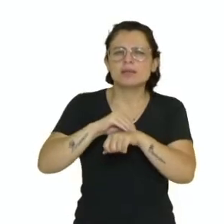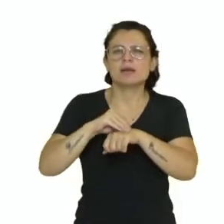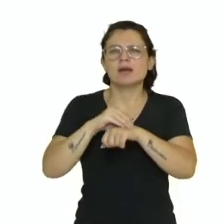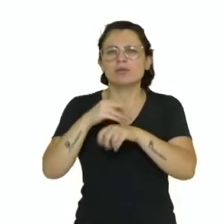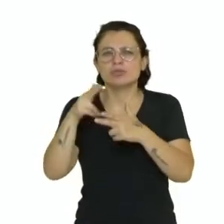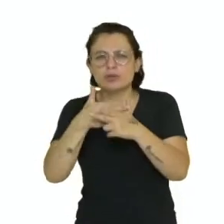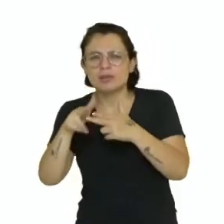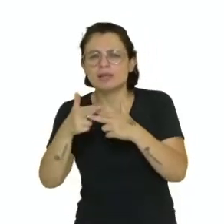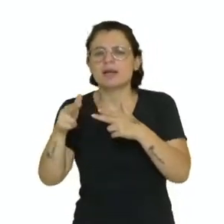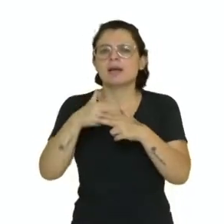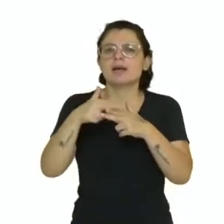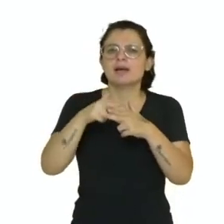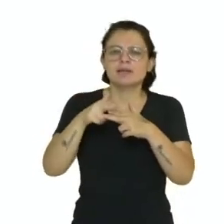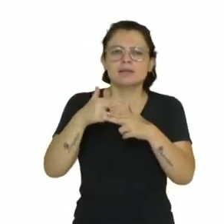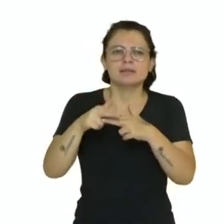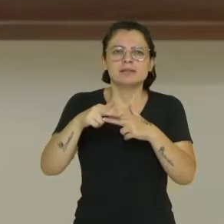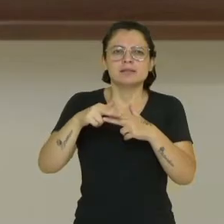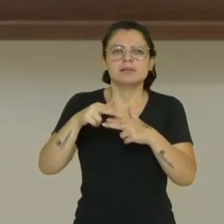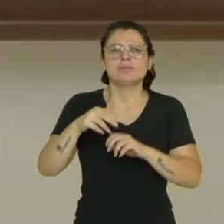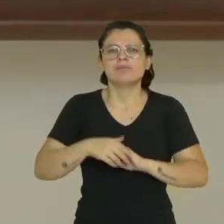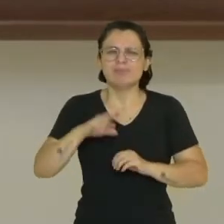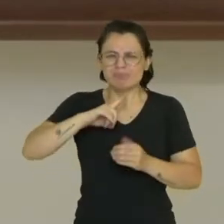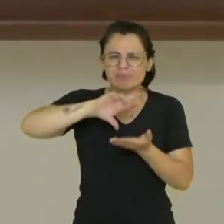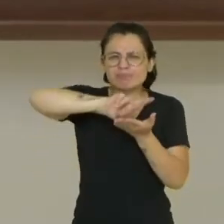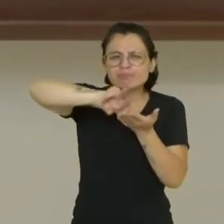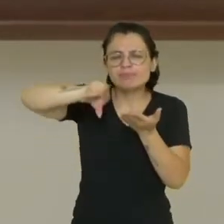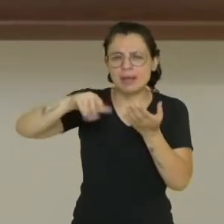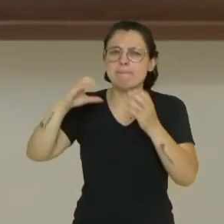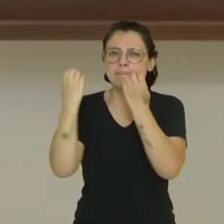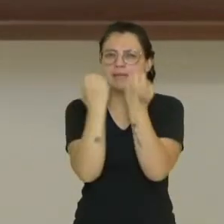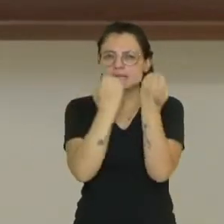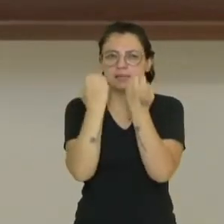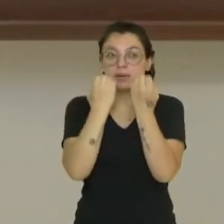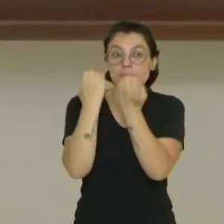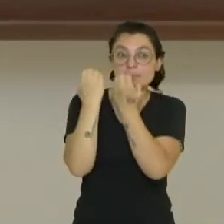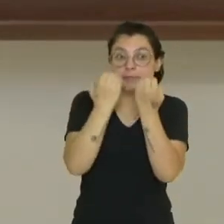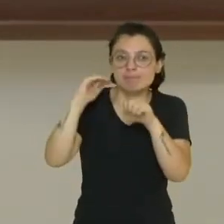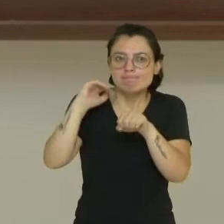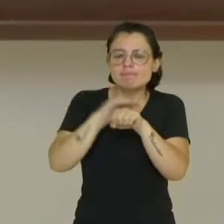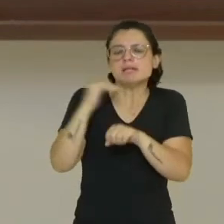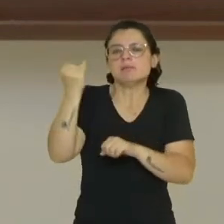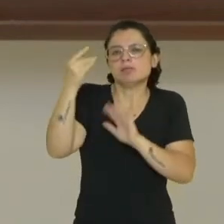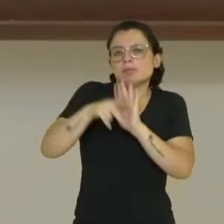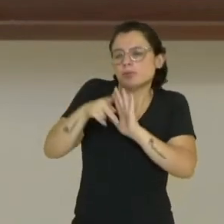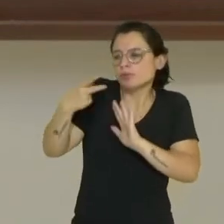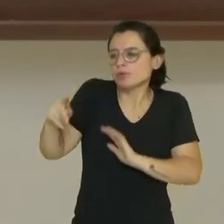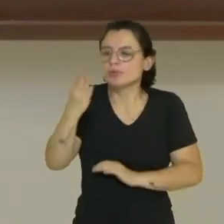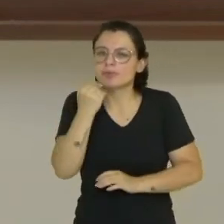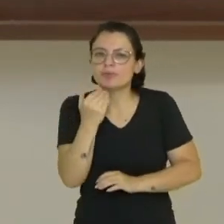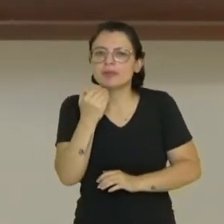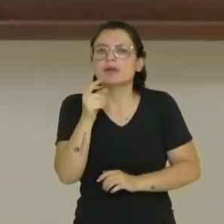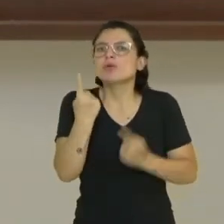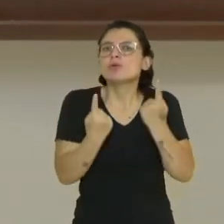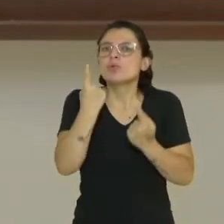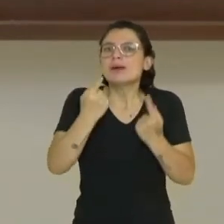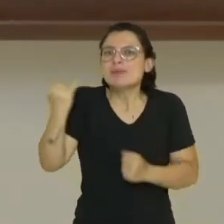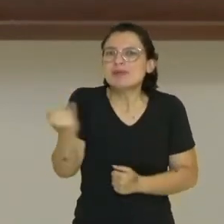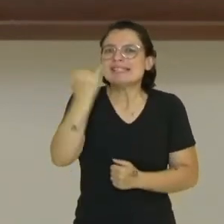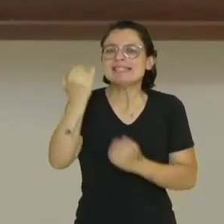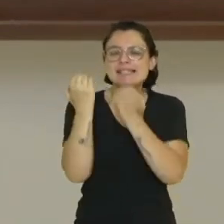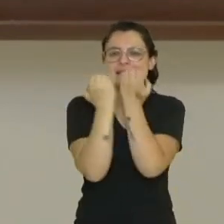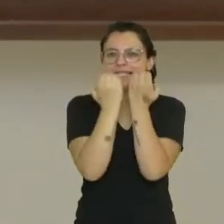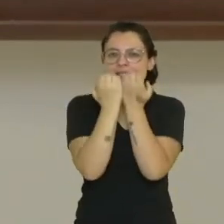era a base da sua alimentação. Nós vamos observar isso também com os astecas. A importância do milho na